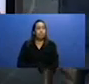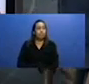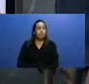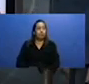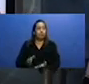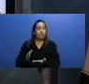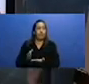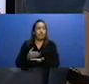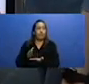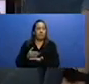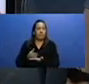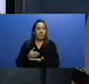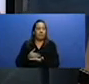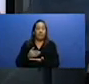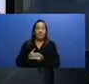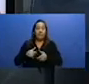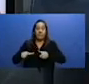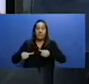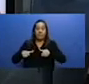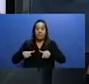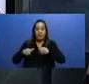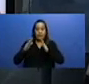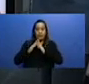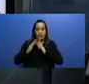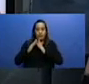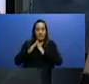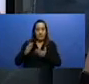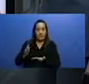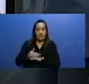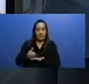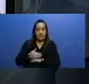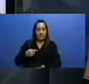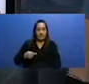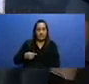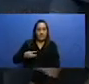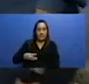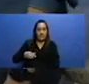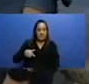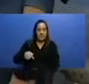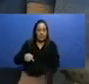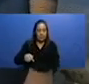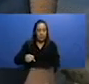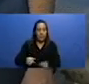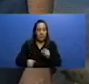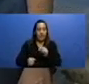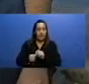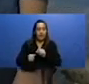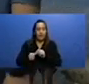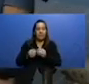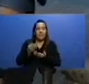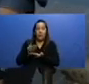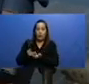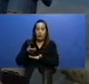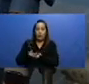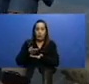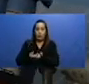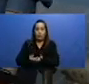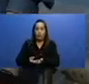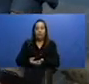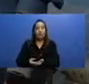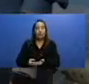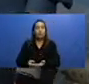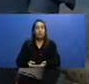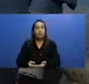E aí, pessoal, de tarefa ficou a página 137. Fazer o estudo que nós fizemos na aula, tá